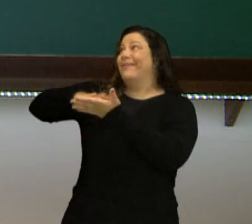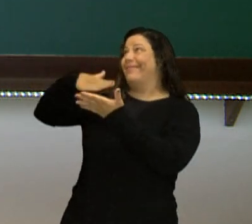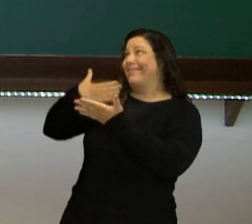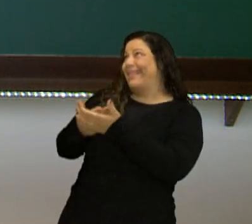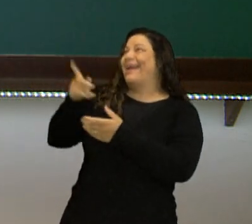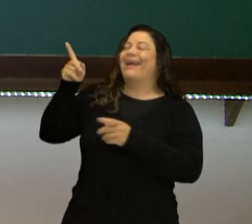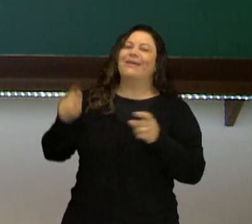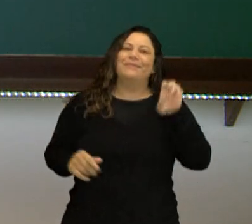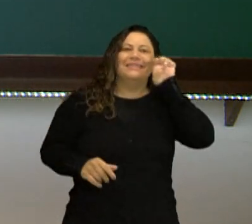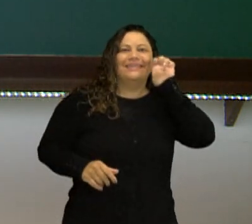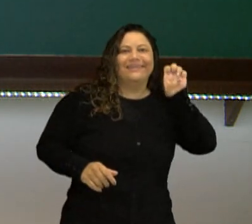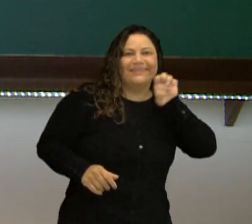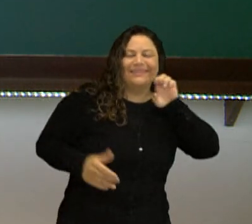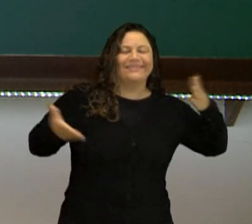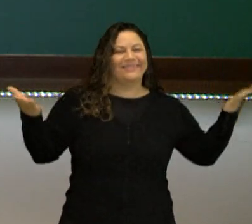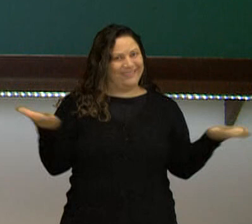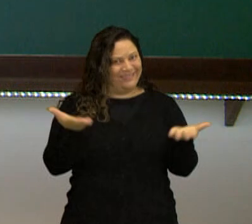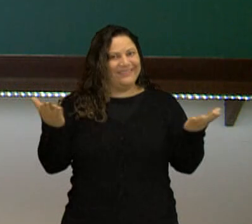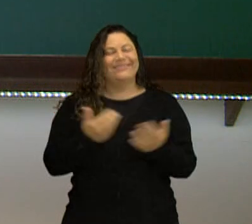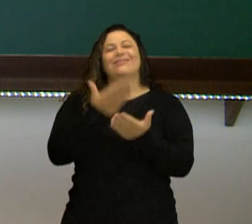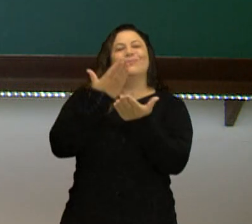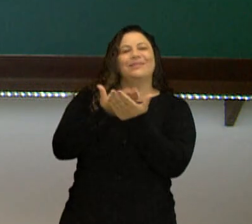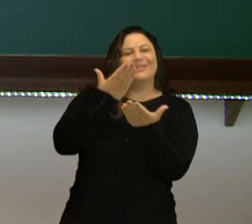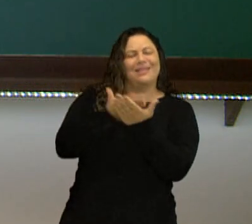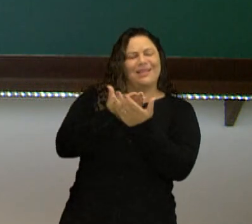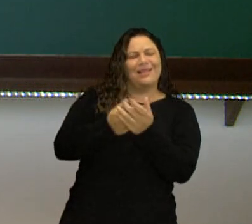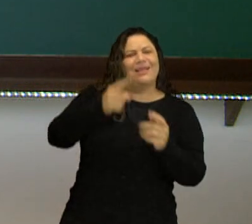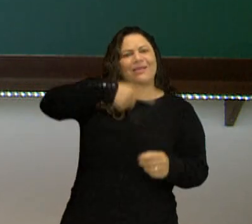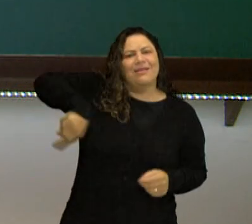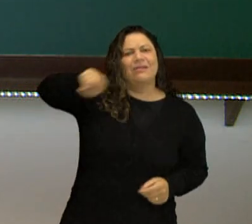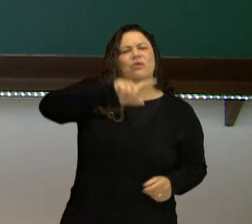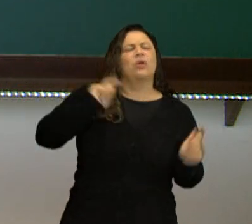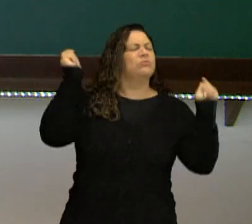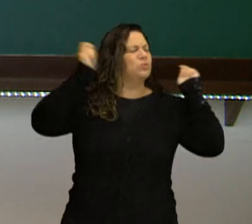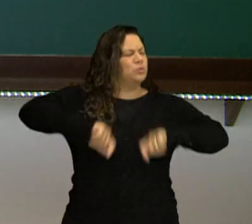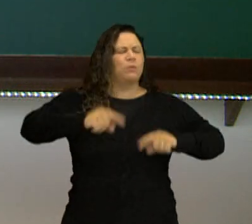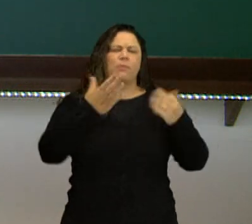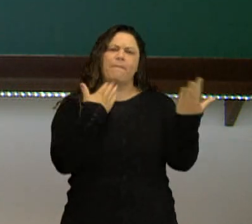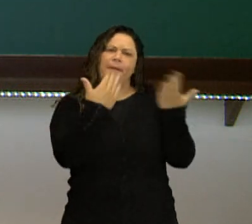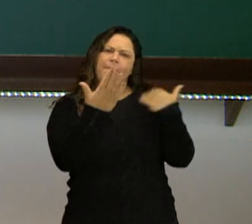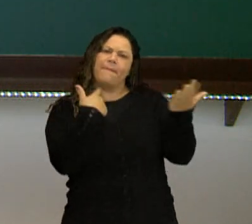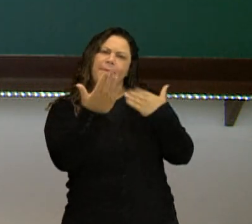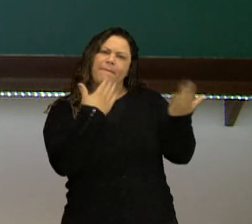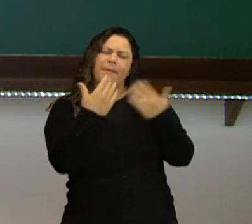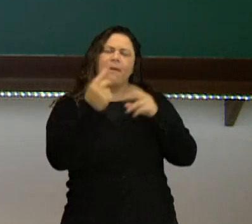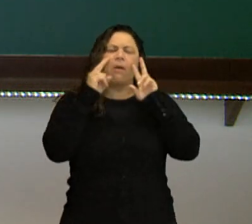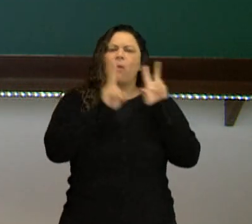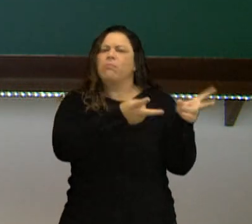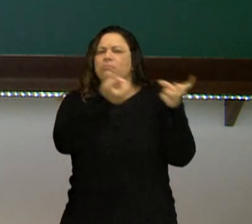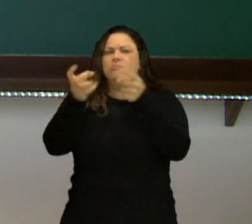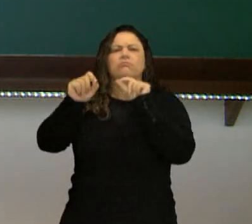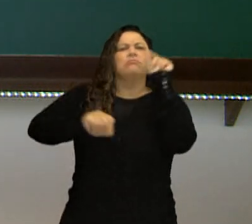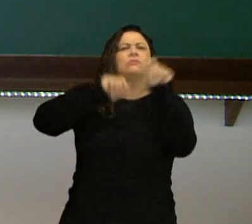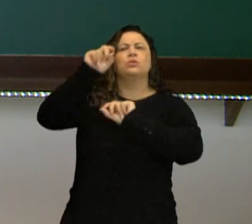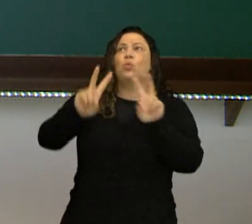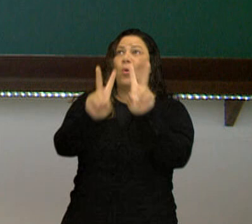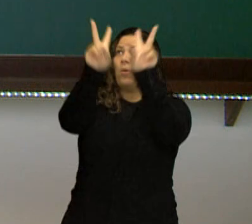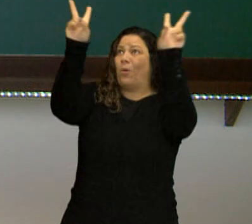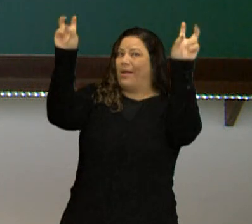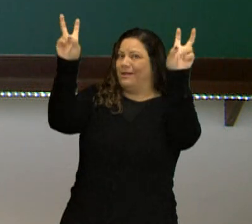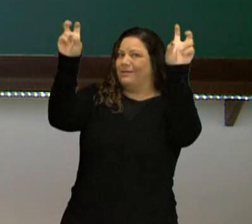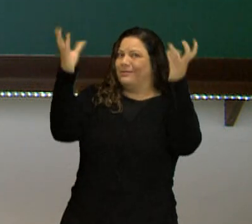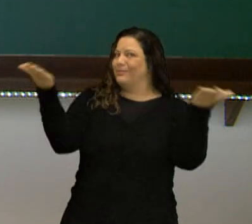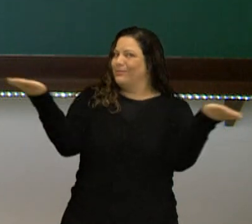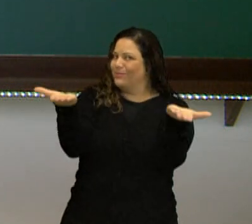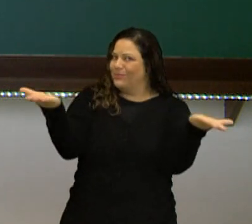Elisângela, vai ir para que a gente tenha uma aula para que possamos discutir o que a gente vai ver na aula de hoje, qual é o assunto que a gente vai ter na aula